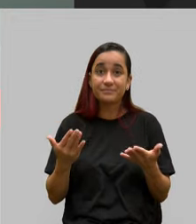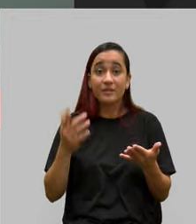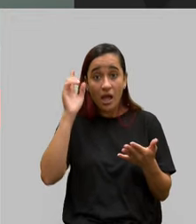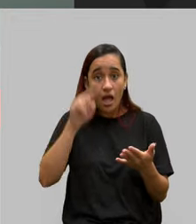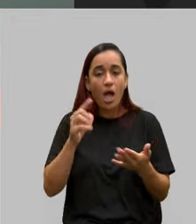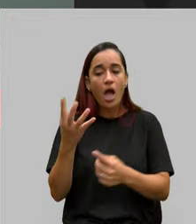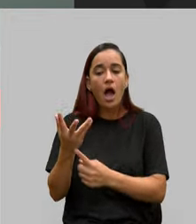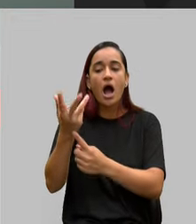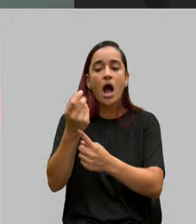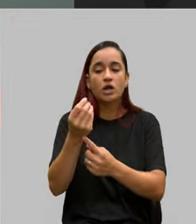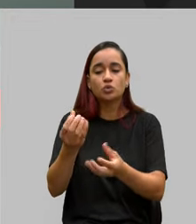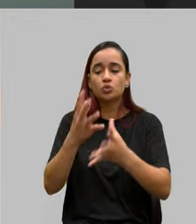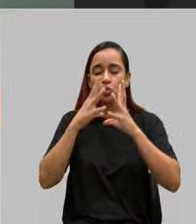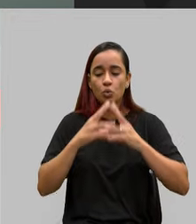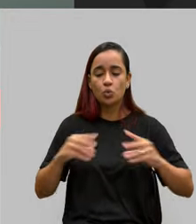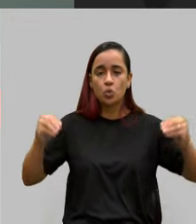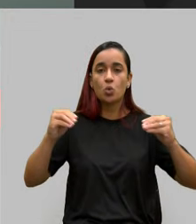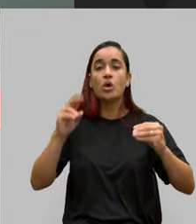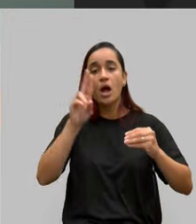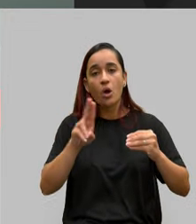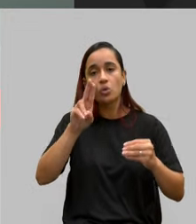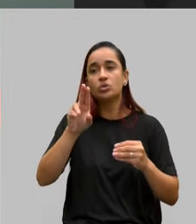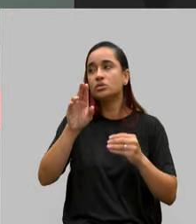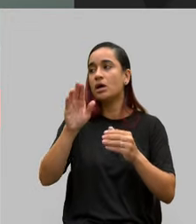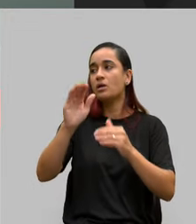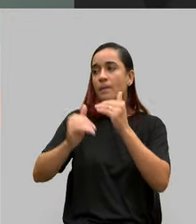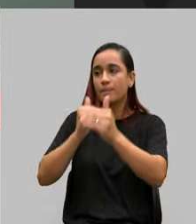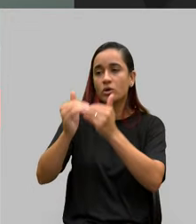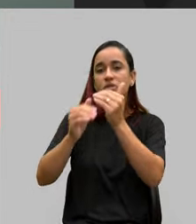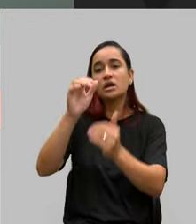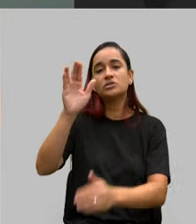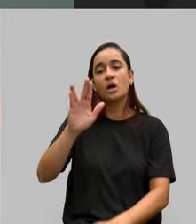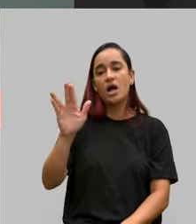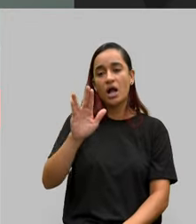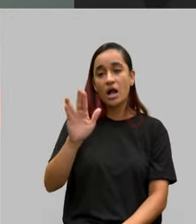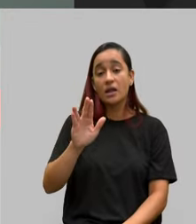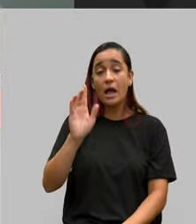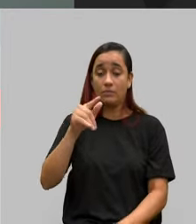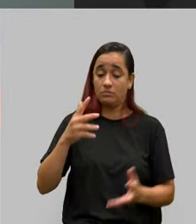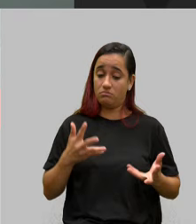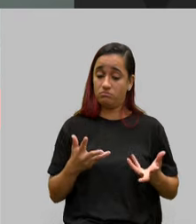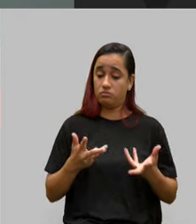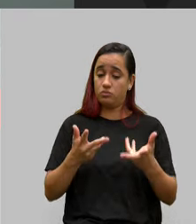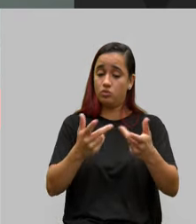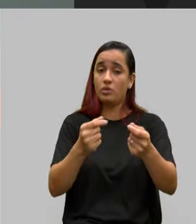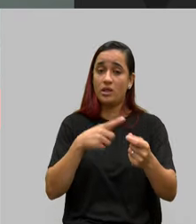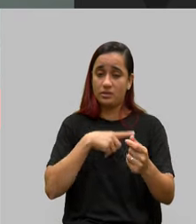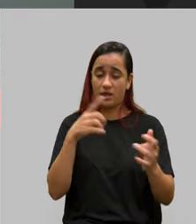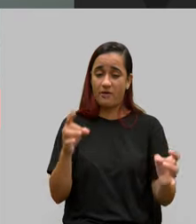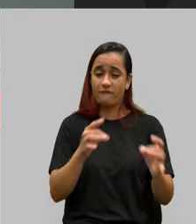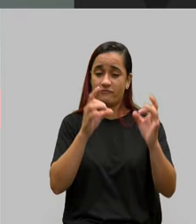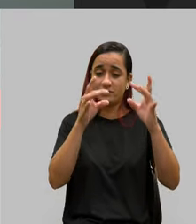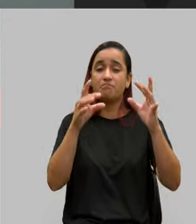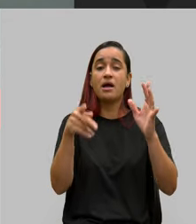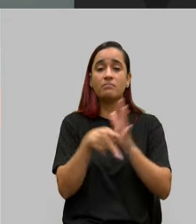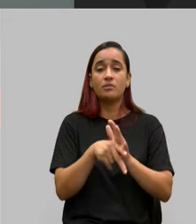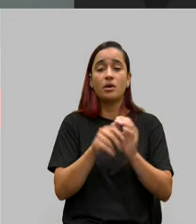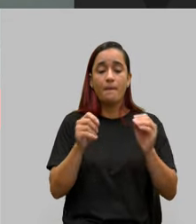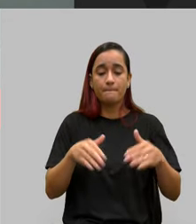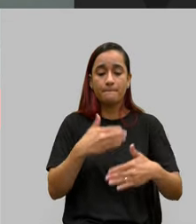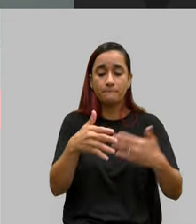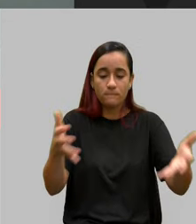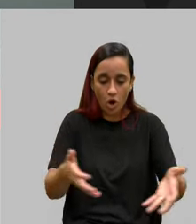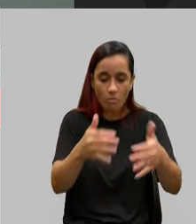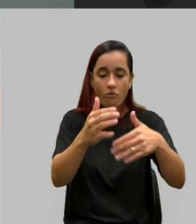curar através da ativação do sistema endocanabinoide que com maestria através de feedback de receptores promove um equilíbrio